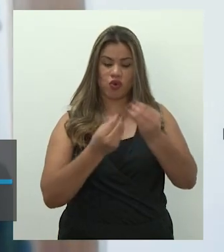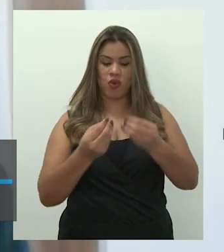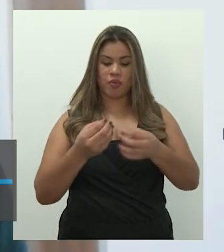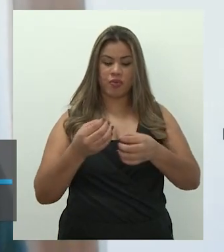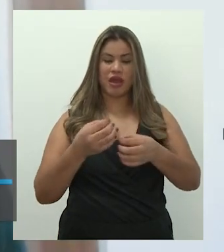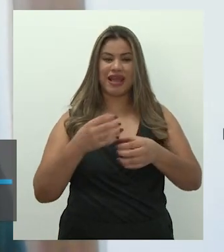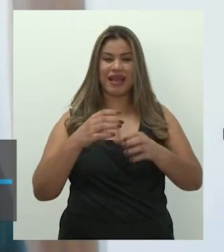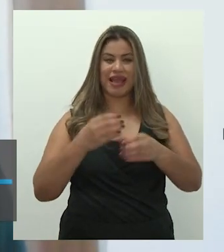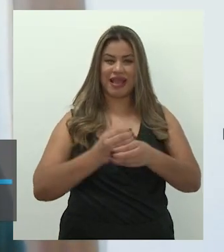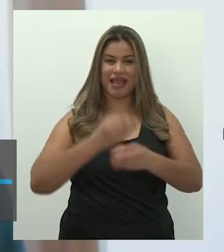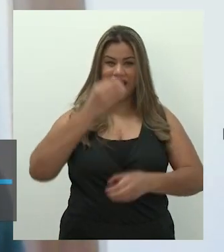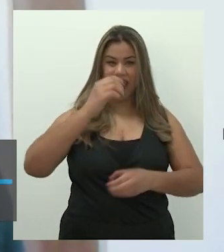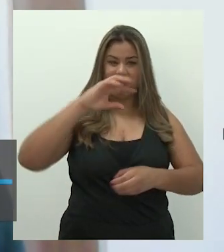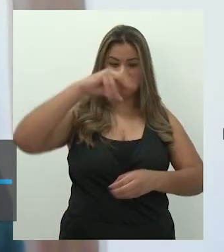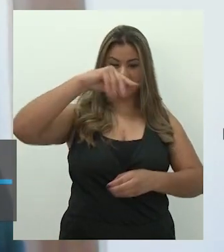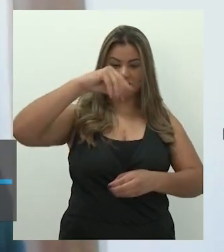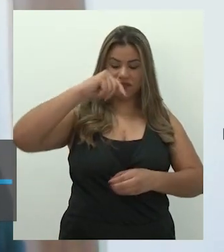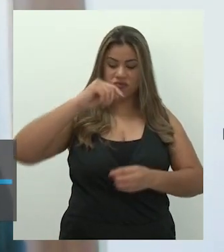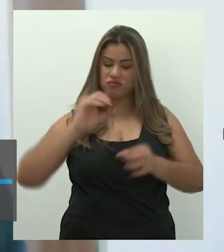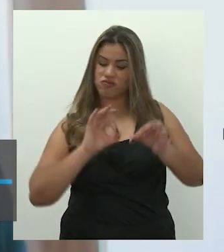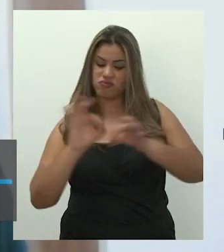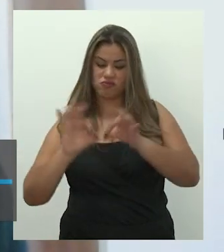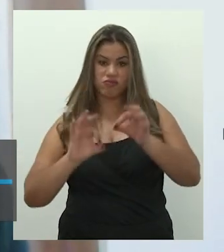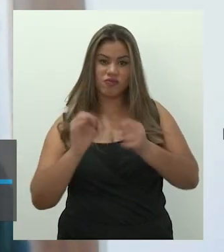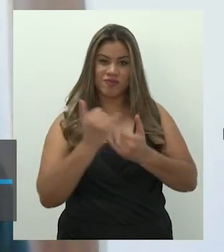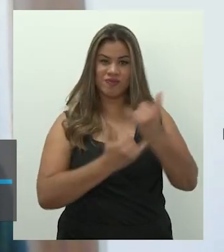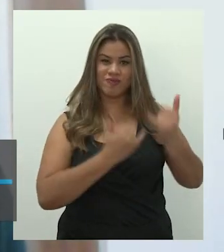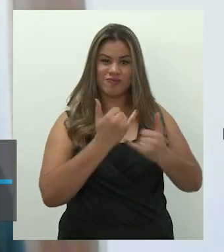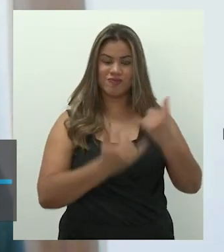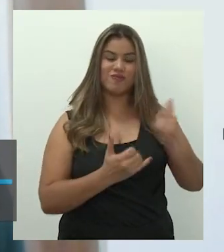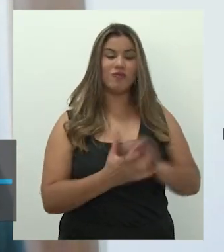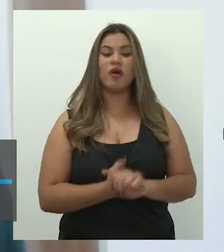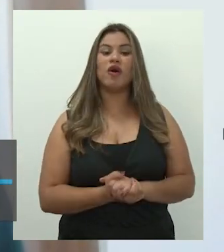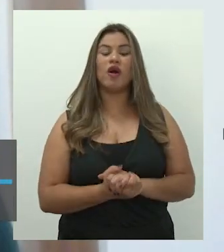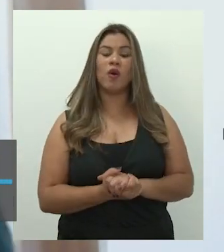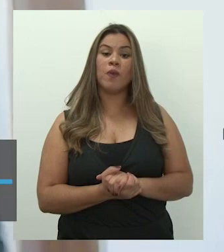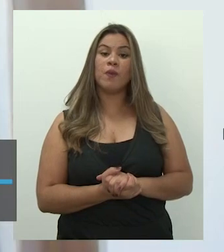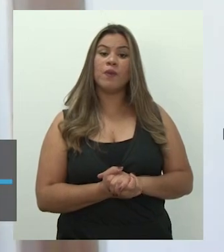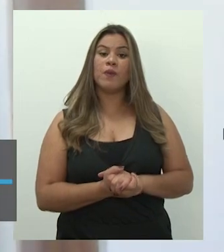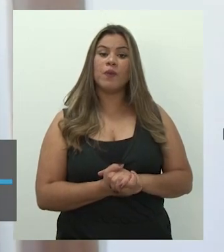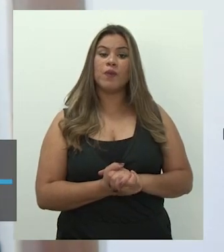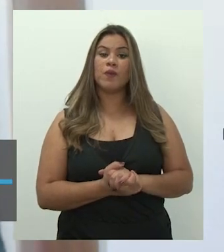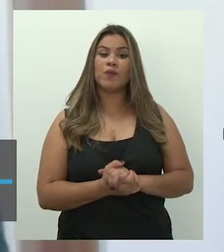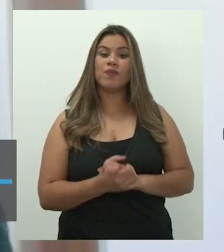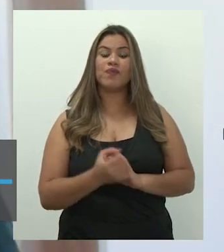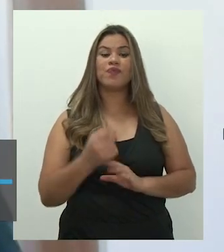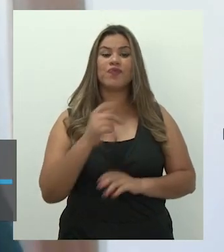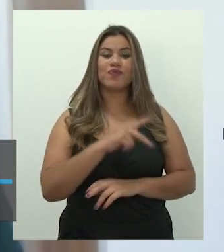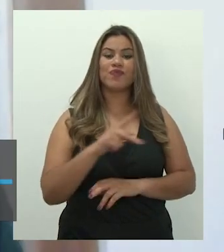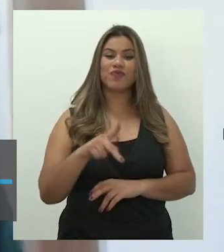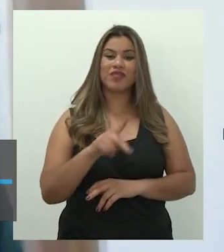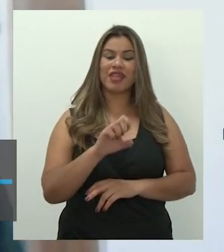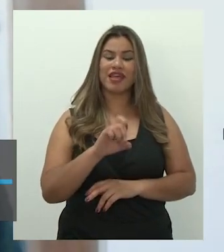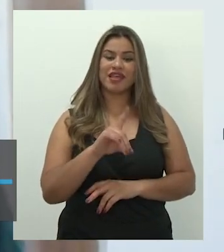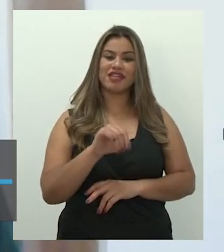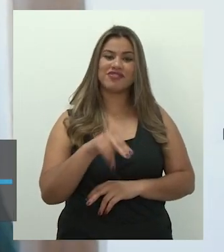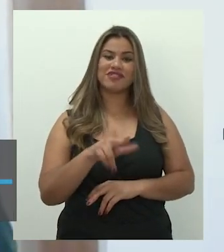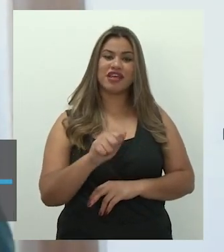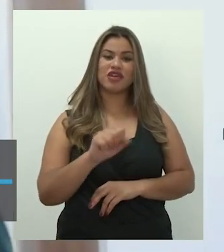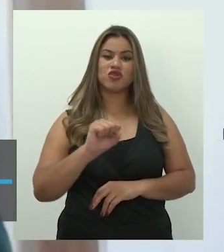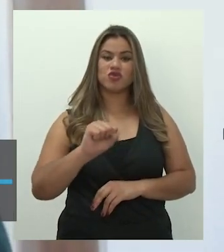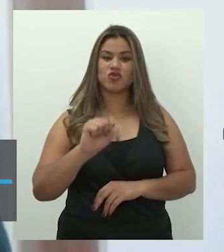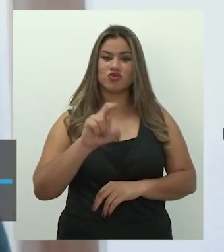Alexandre, tabuleiros e jogos lúdicos, professora Edna falou sudoku,